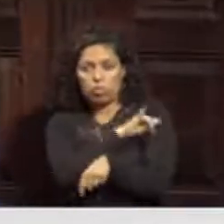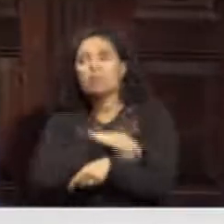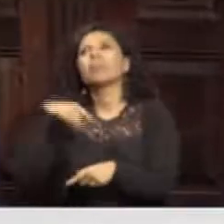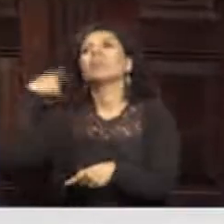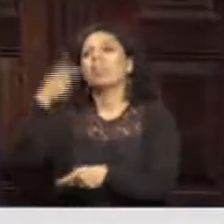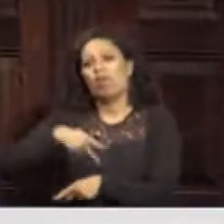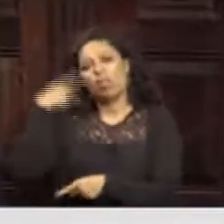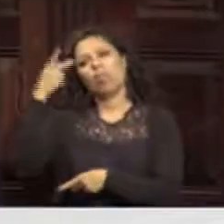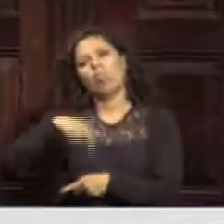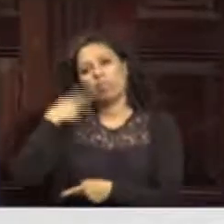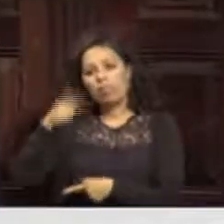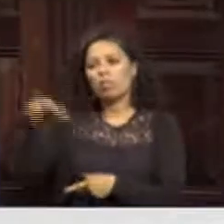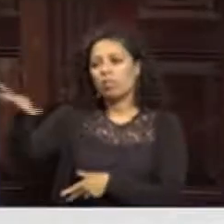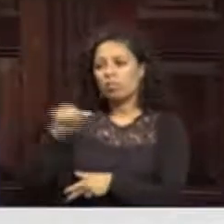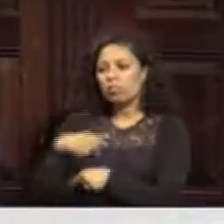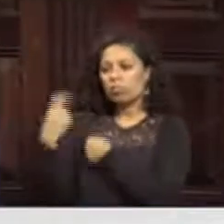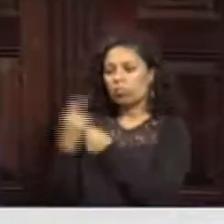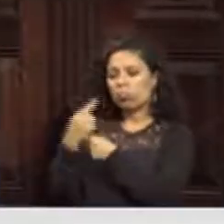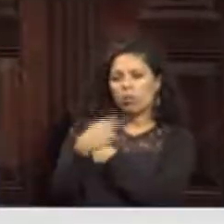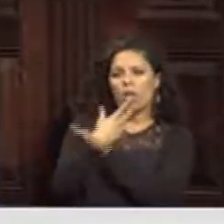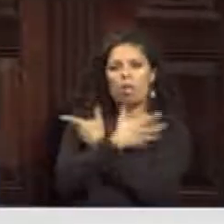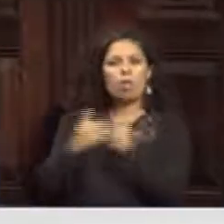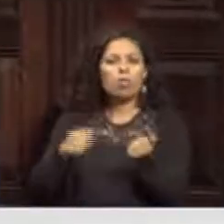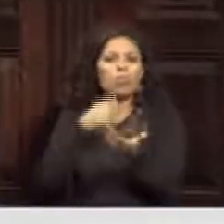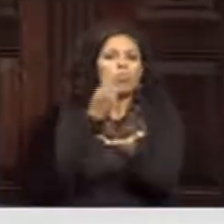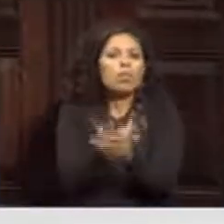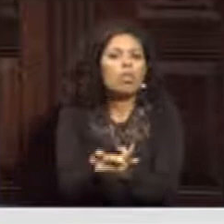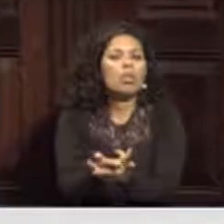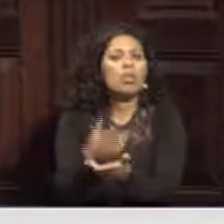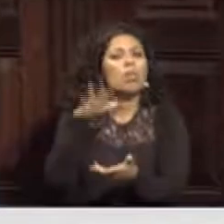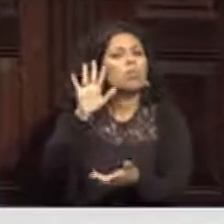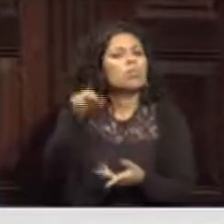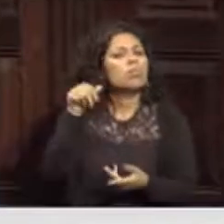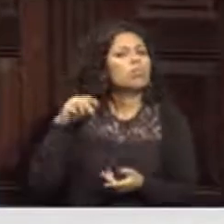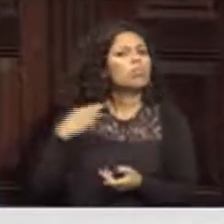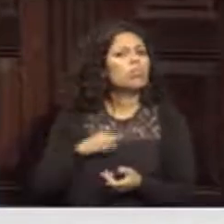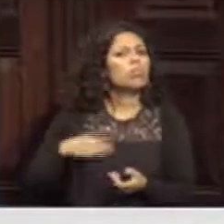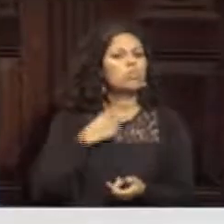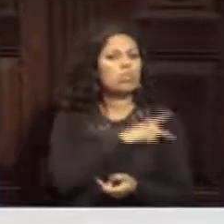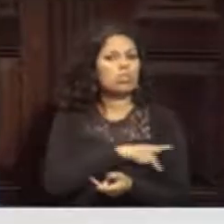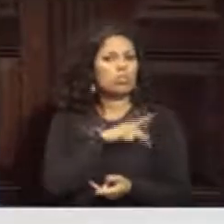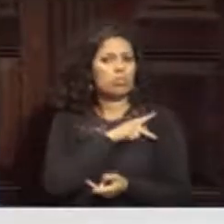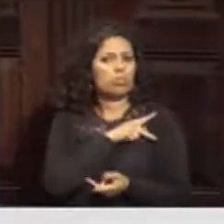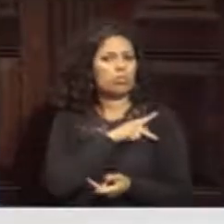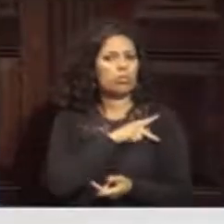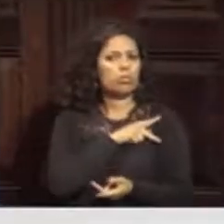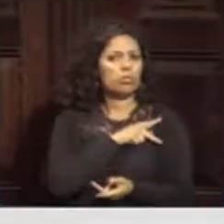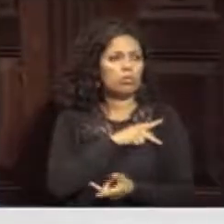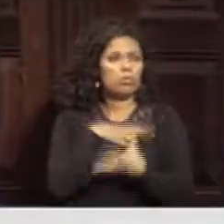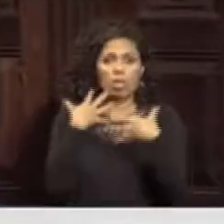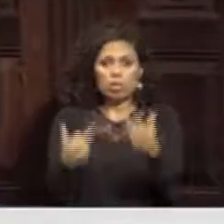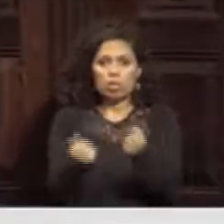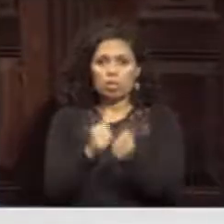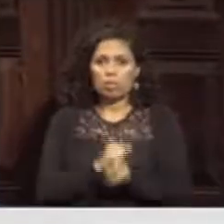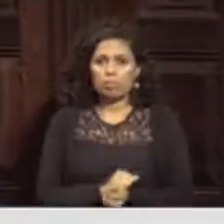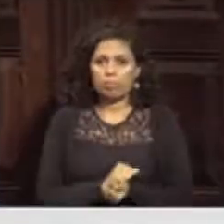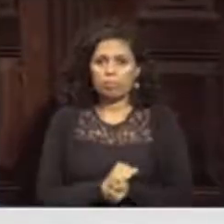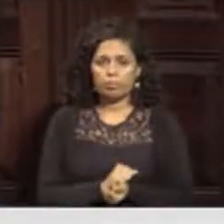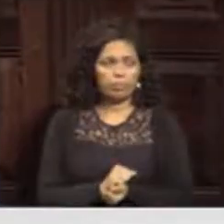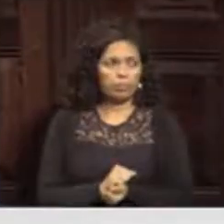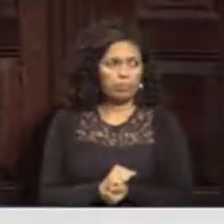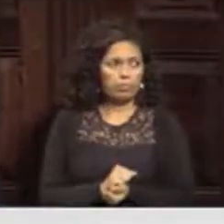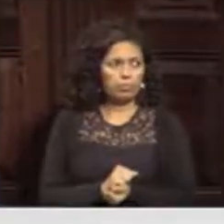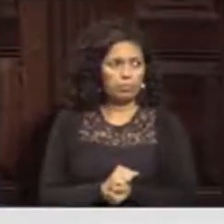E aí o Ministério Público toma o caminho da justiça